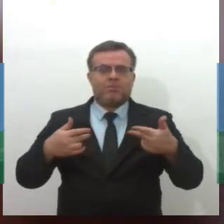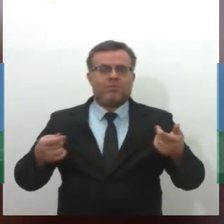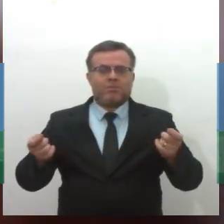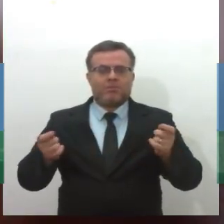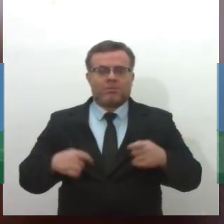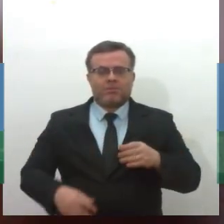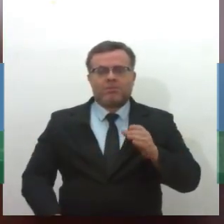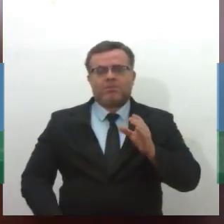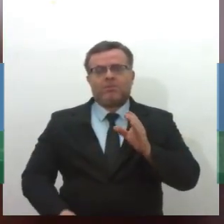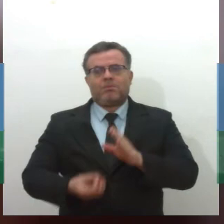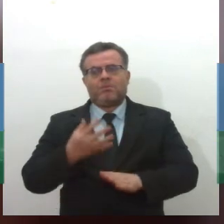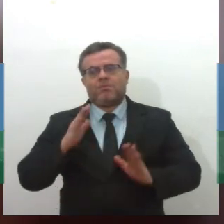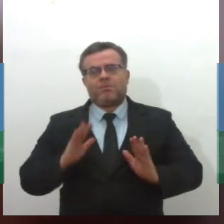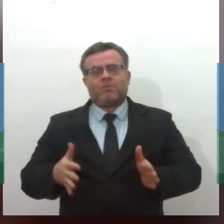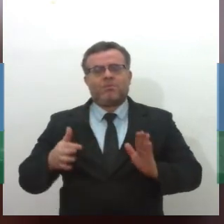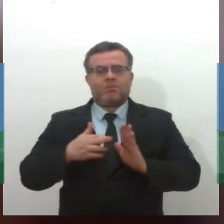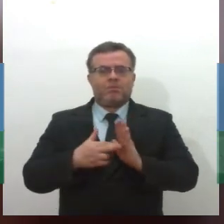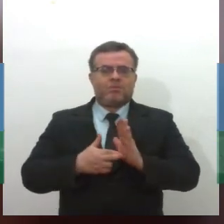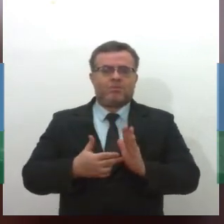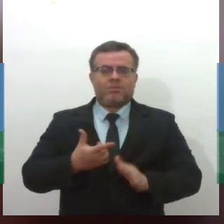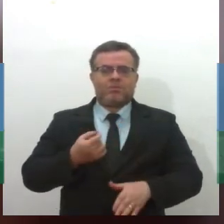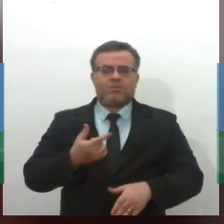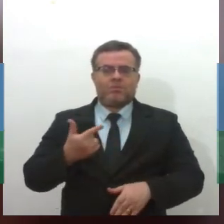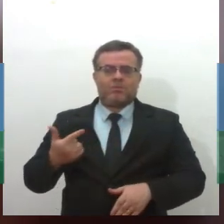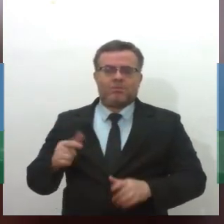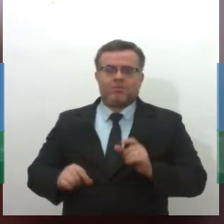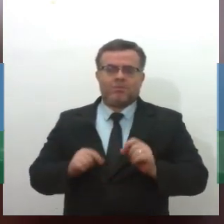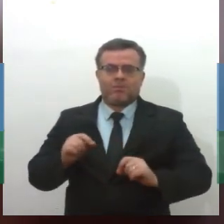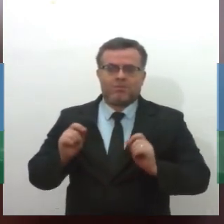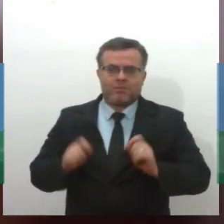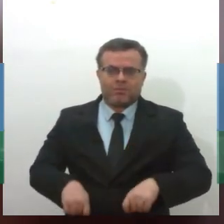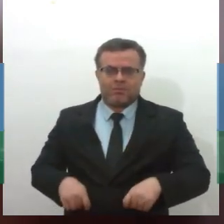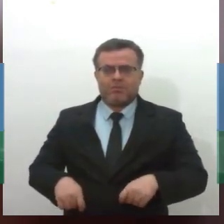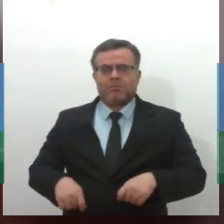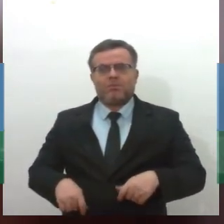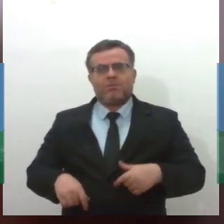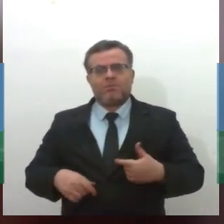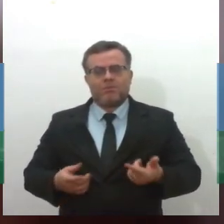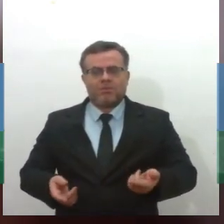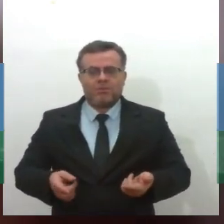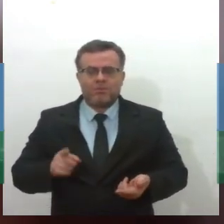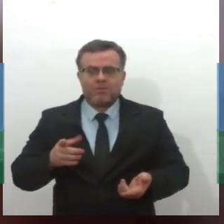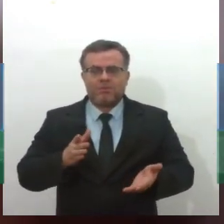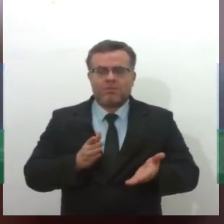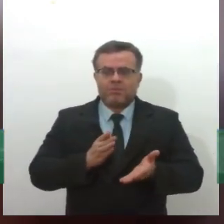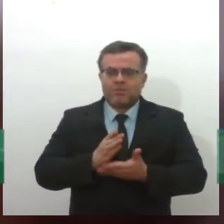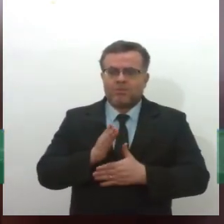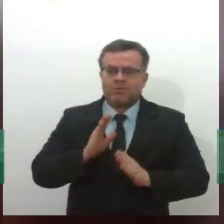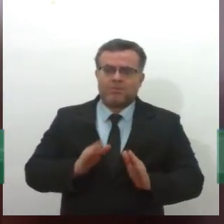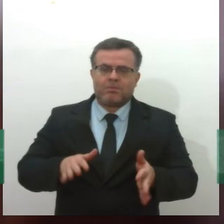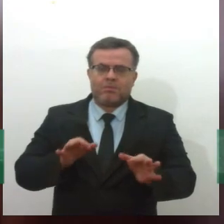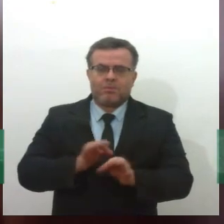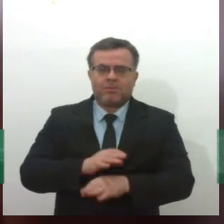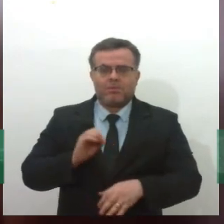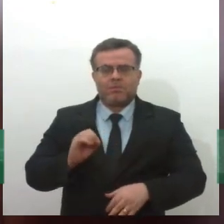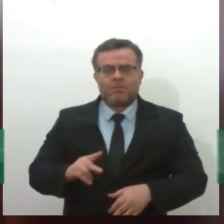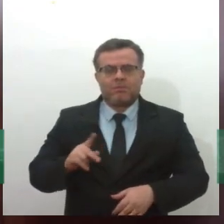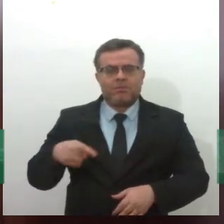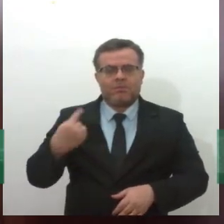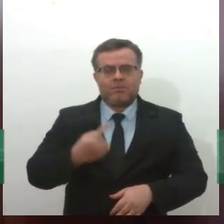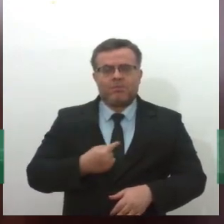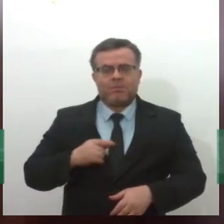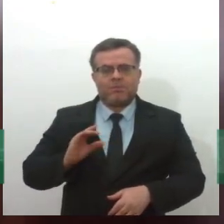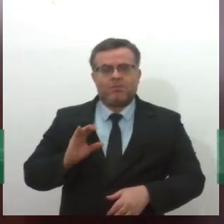nessa eleição de 2022 a sensação de que os partidos não precisam cumprir. Então, se essa PEC for aprovada, a gente pode esperar que o financiamento